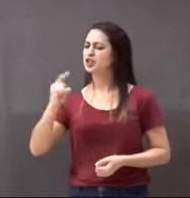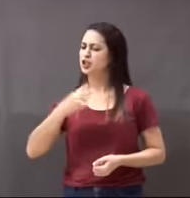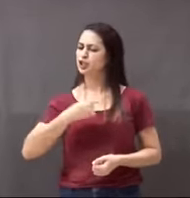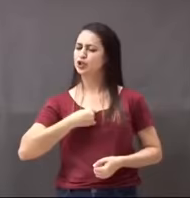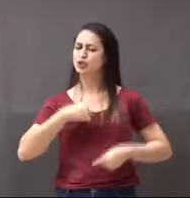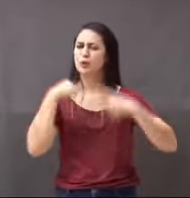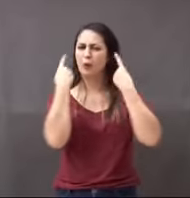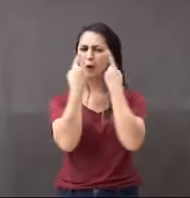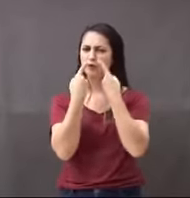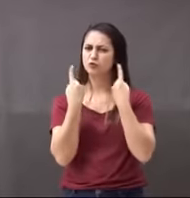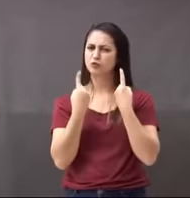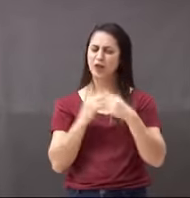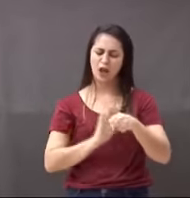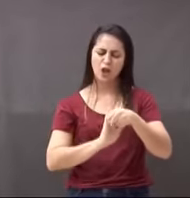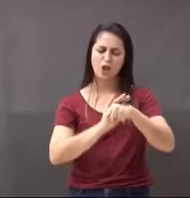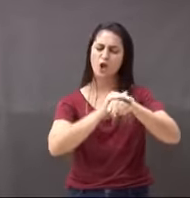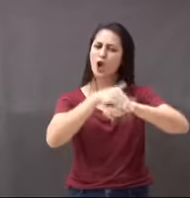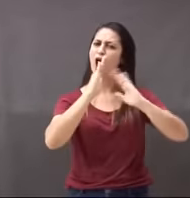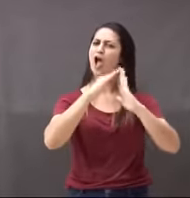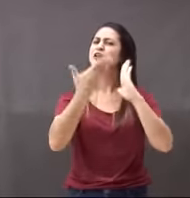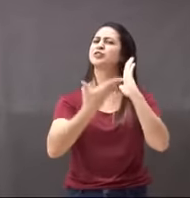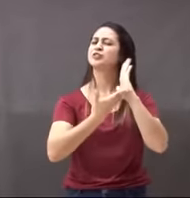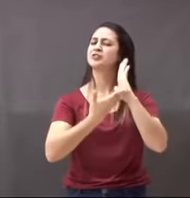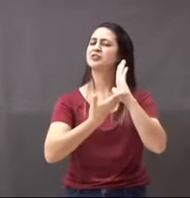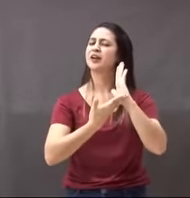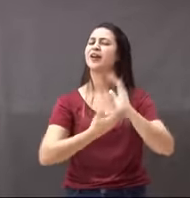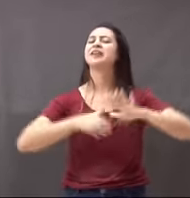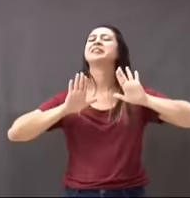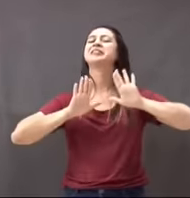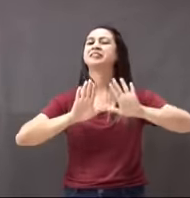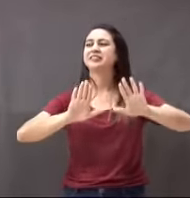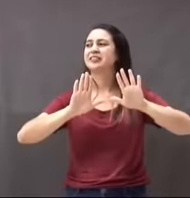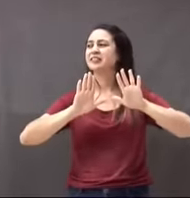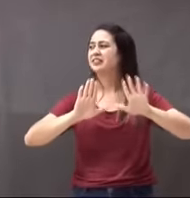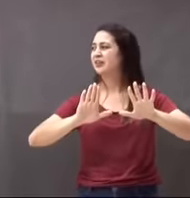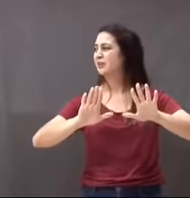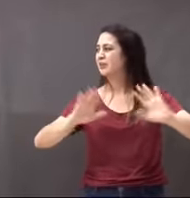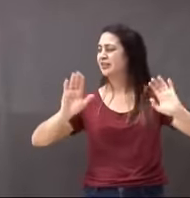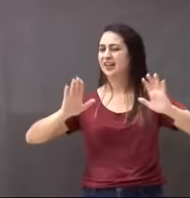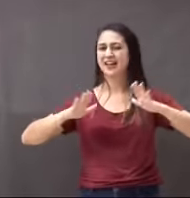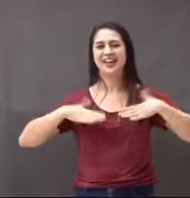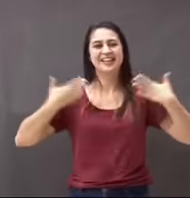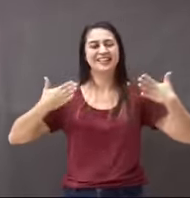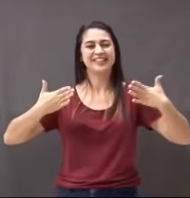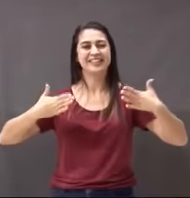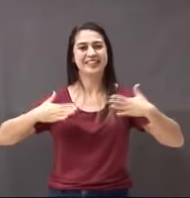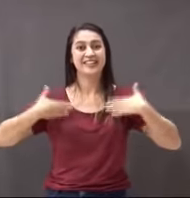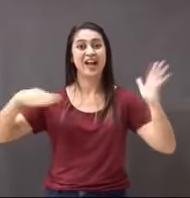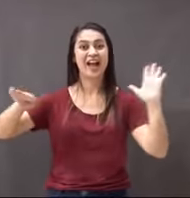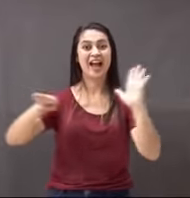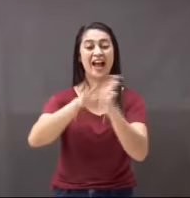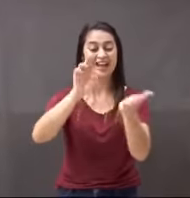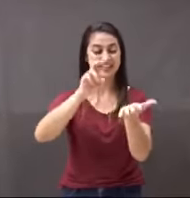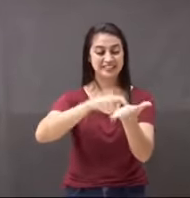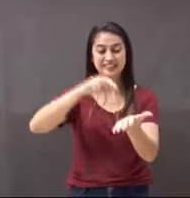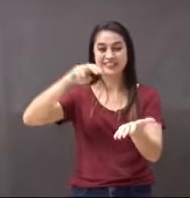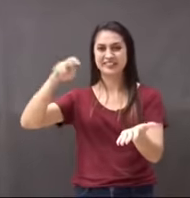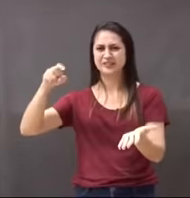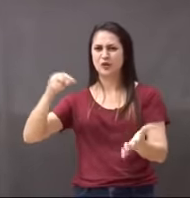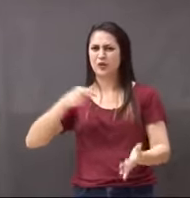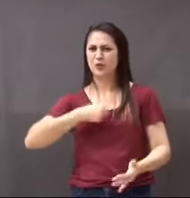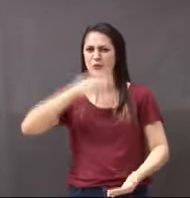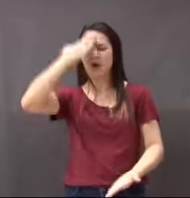Choro duro uma noite, mas a alegria, ela vem pela manhã.